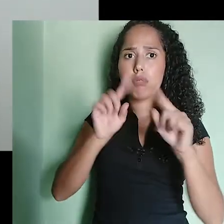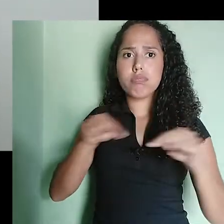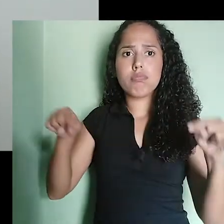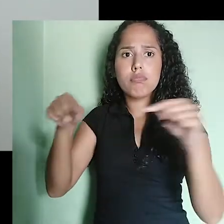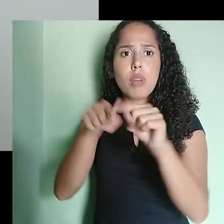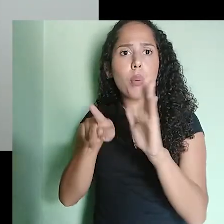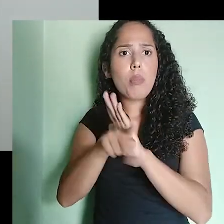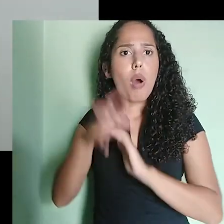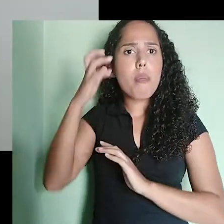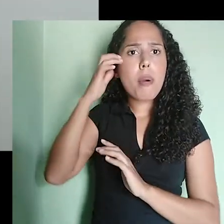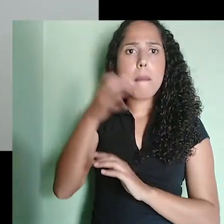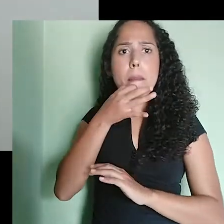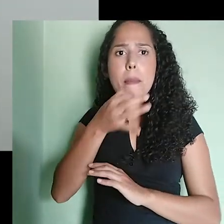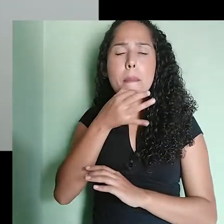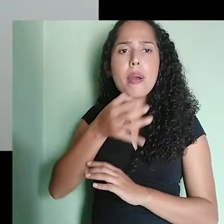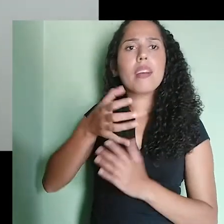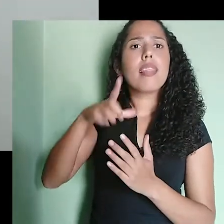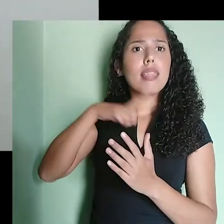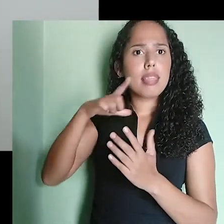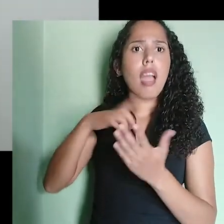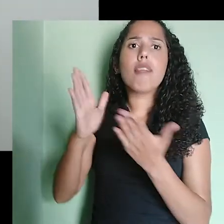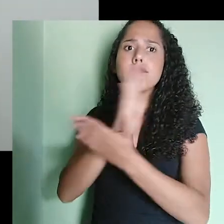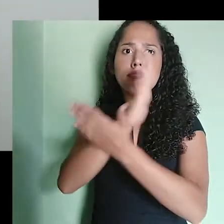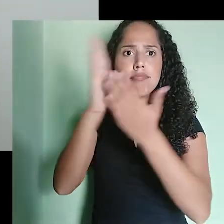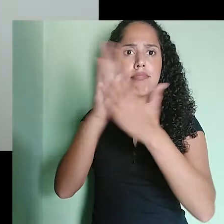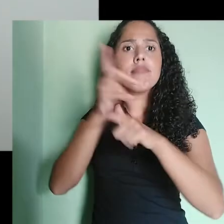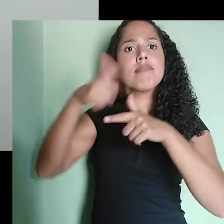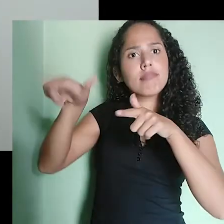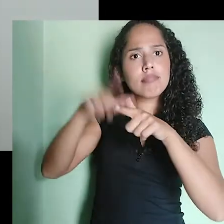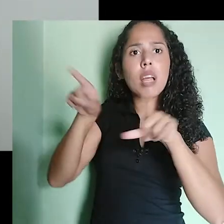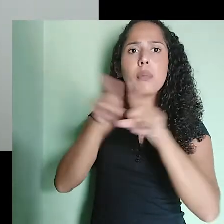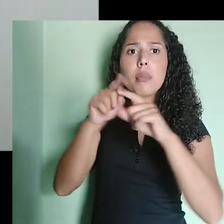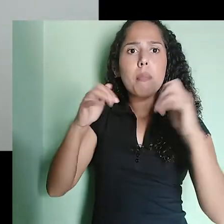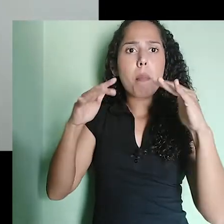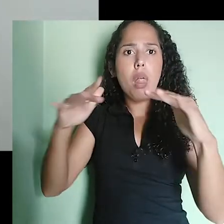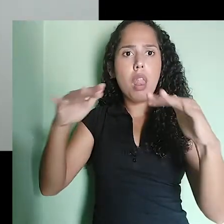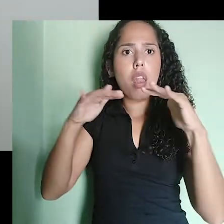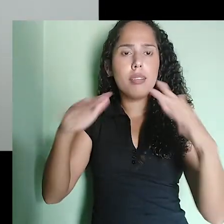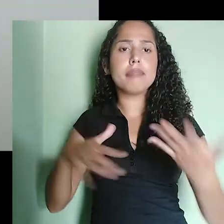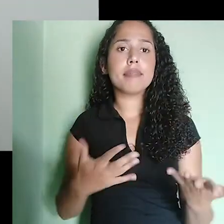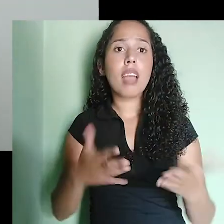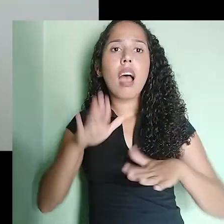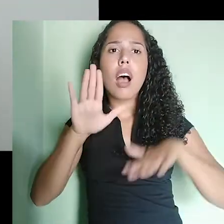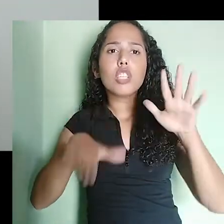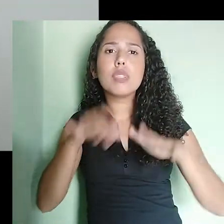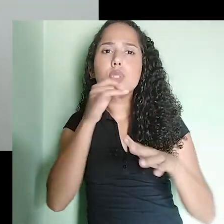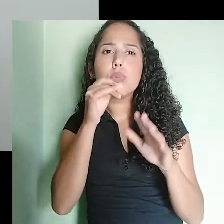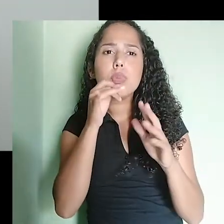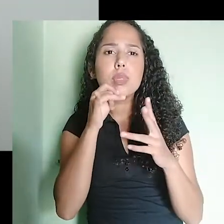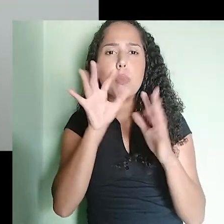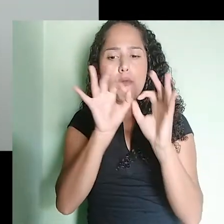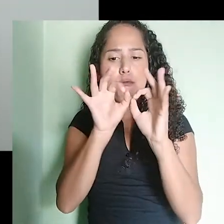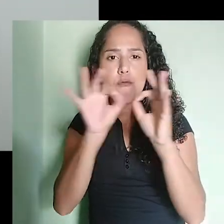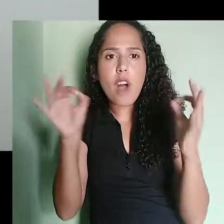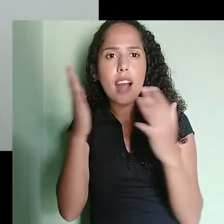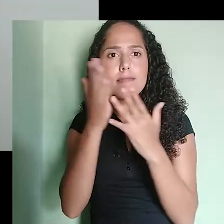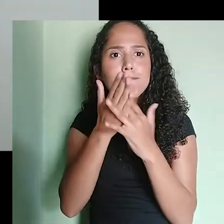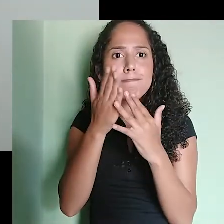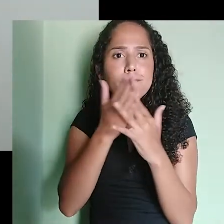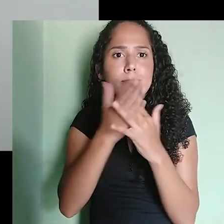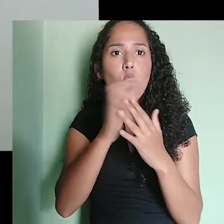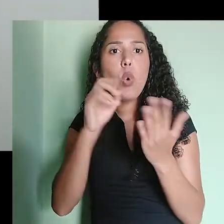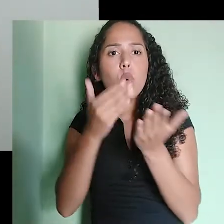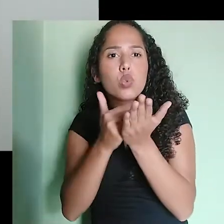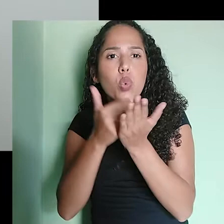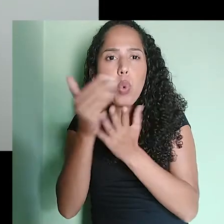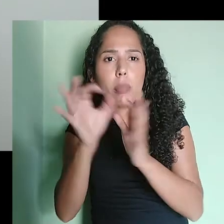estúdio, também pode ocorrer alguns vazamentos indesejáveis. Por exemplo, no intervalo de uma frase ou na